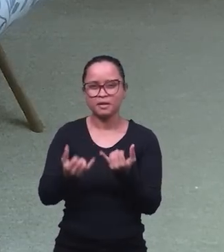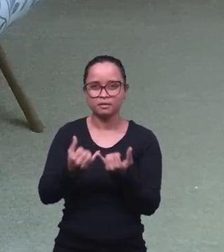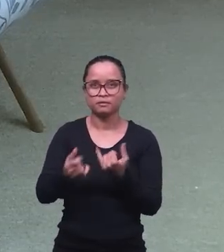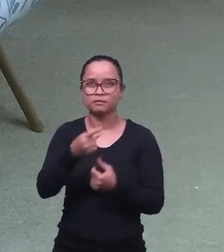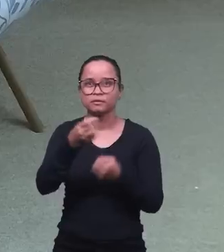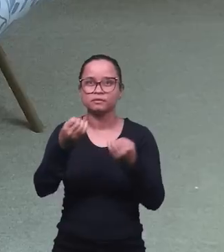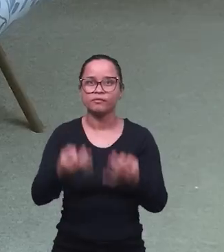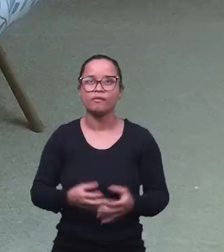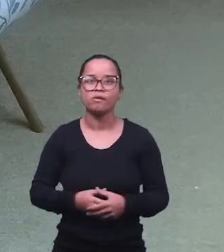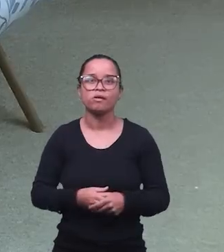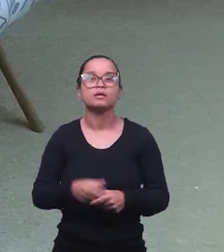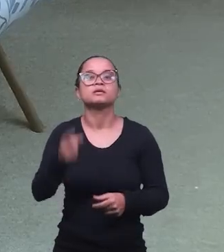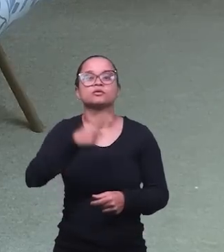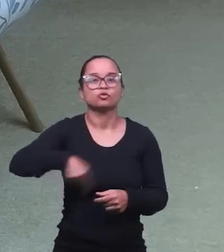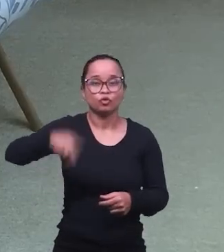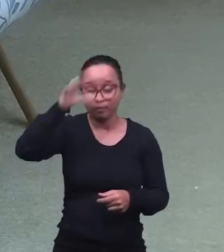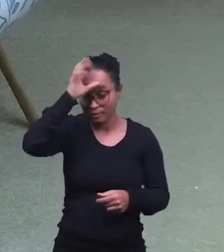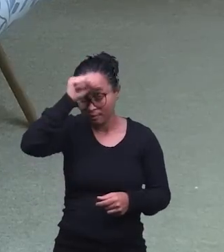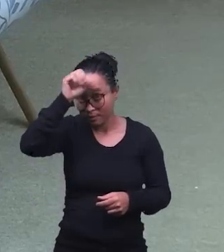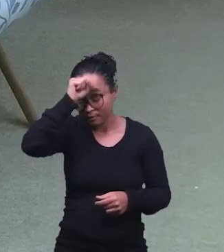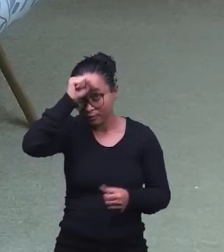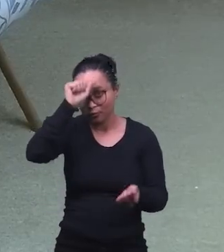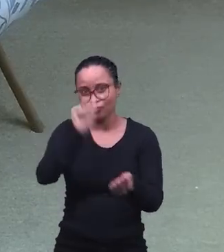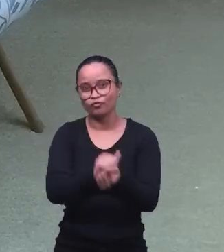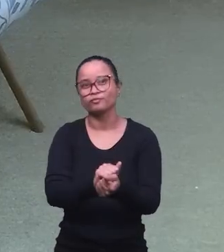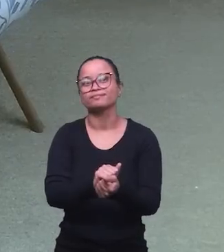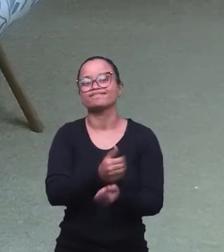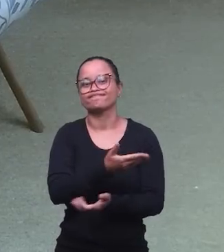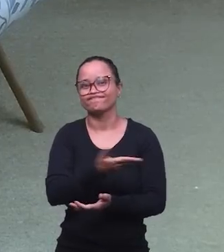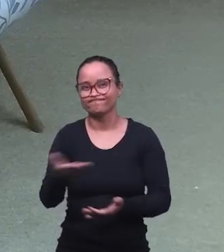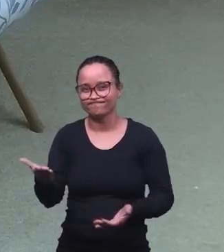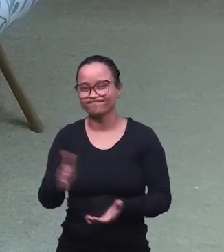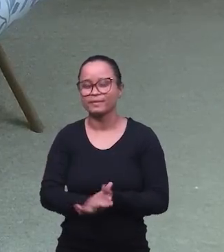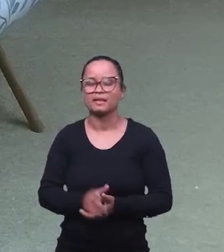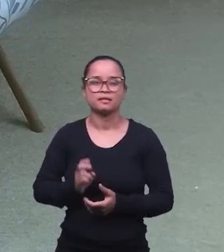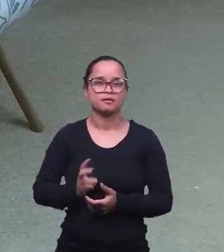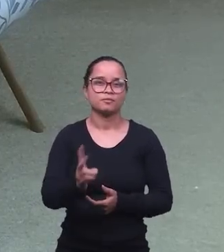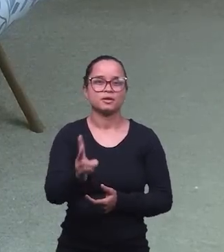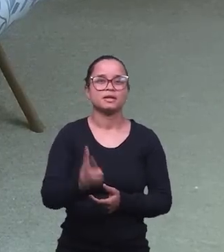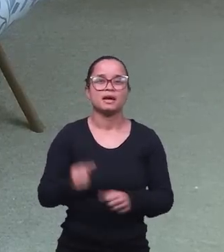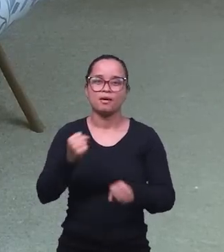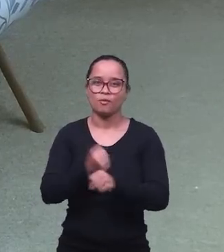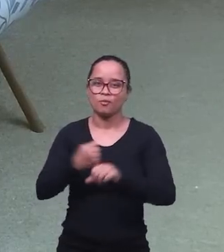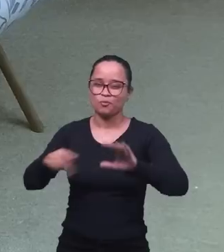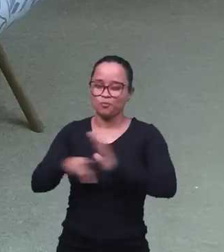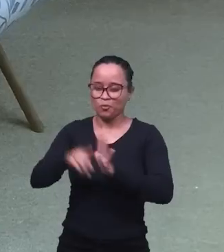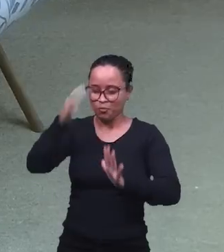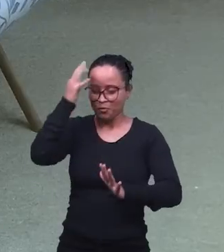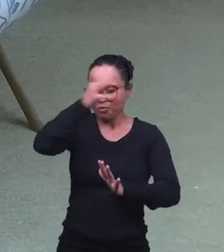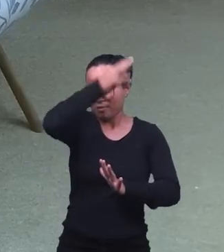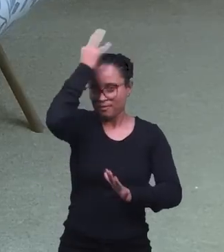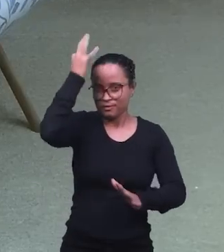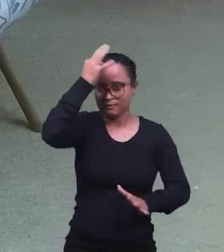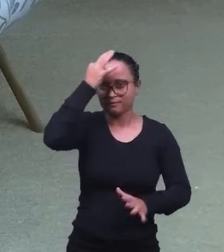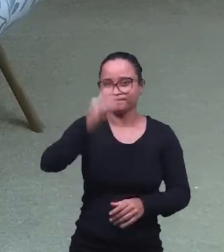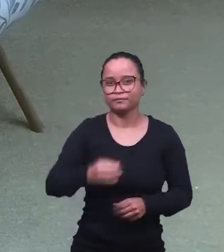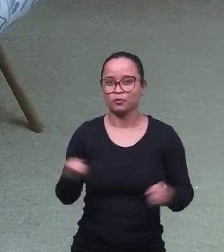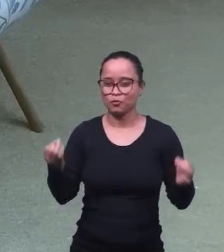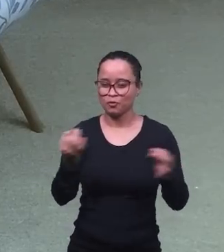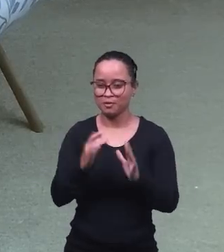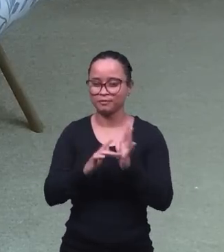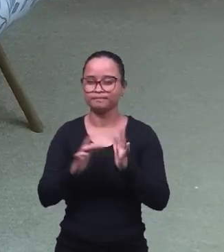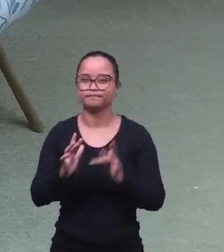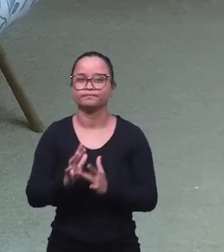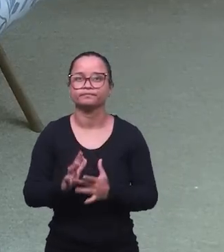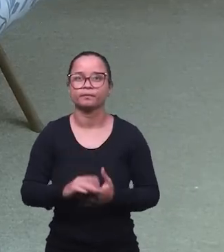o que você disse. Ela disse, nós aprendemos com eles. Verdade, que maravilha, né? Sempre, né? Sempre. A obra do Espírito Santo é assim. Glória né? a Jesus.